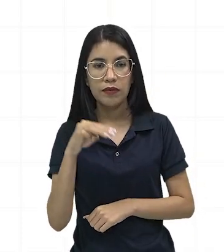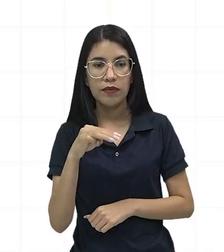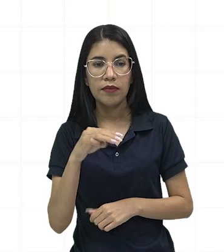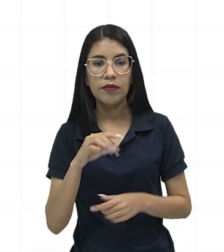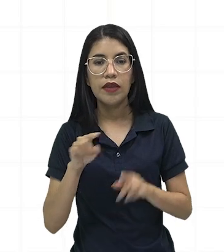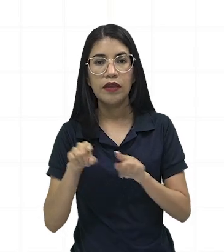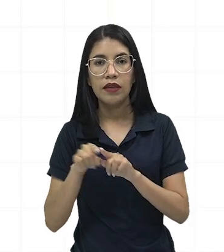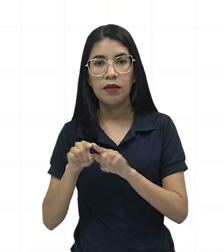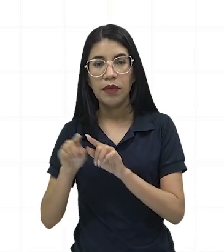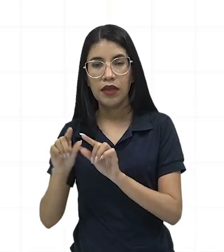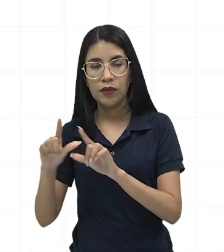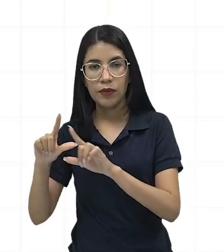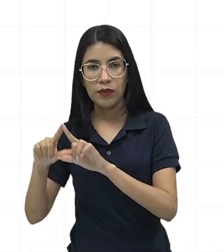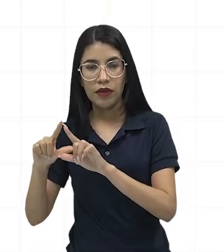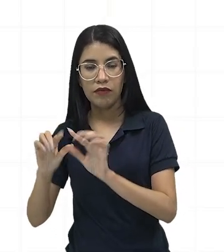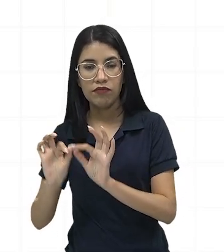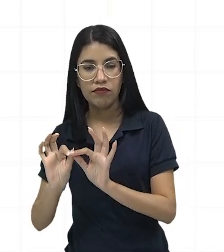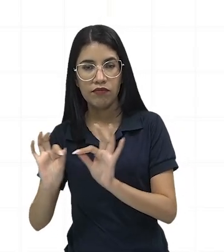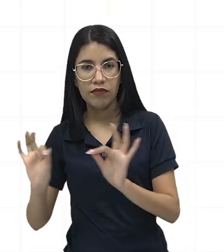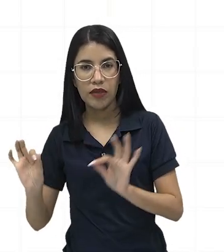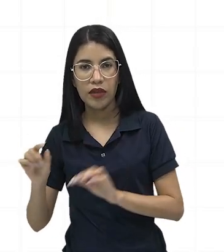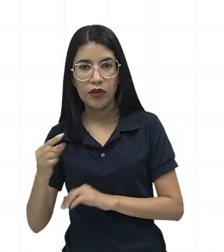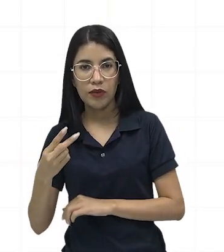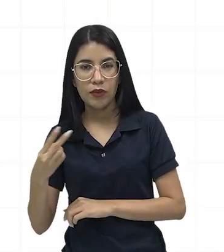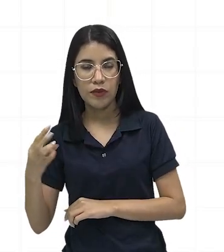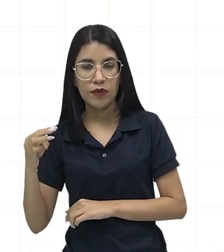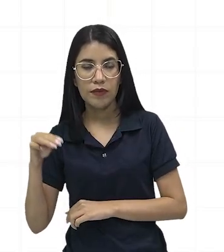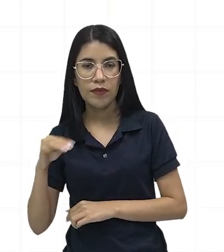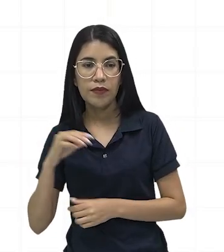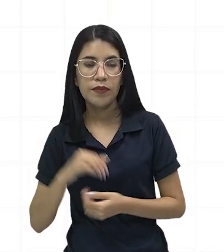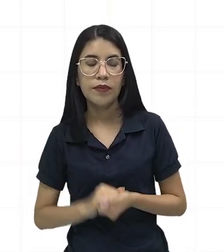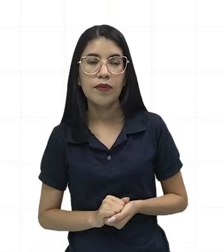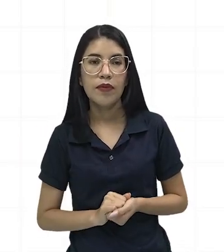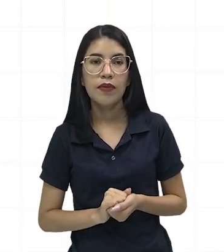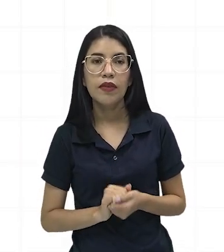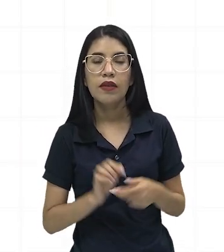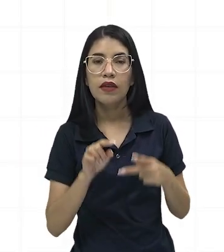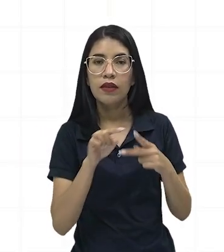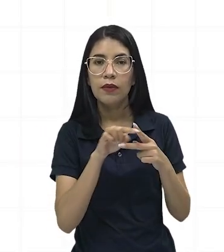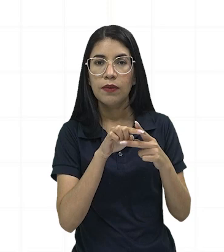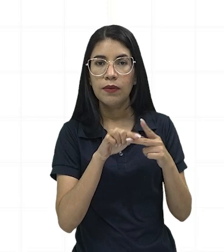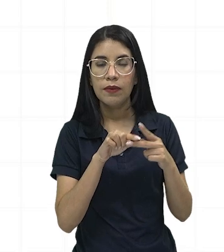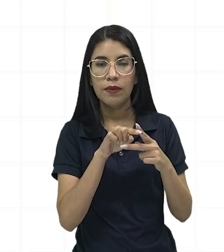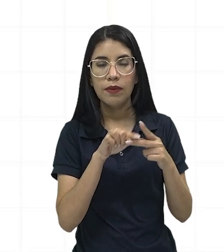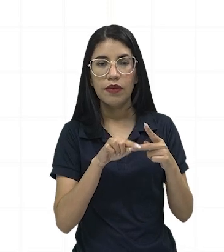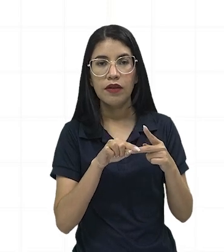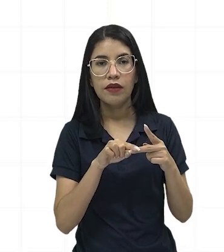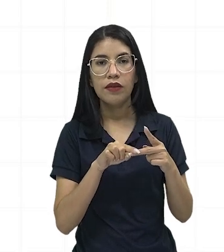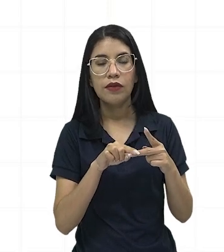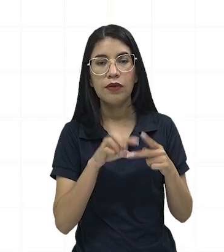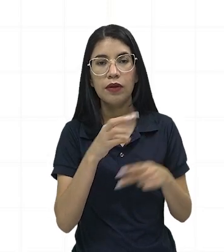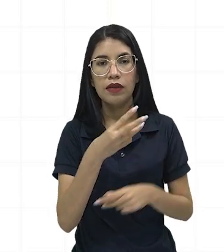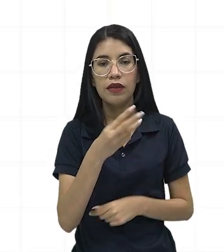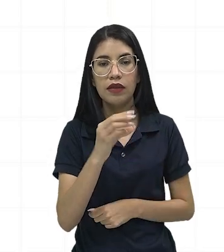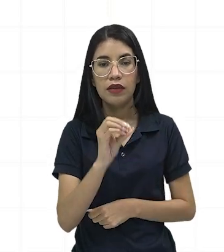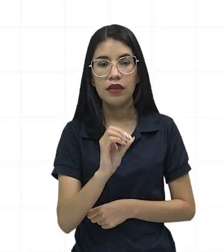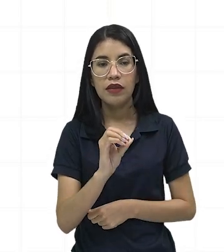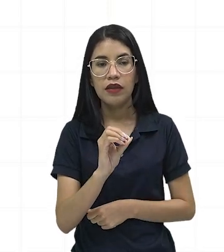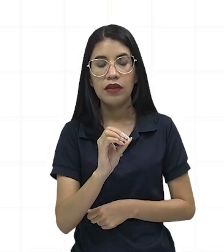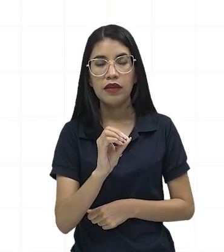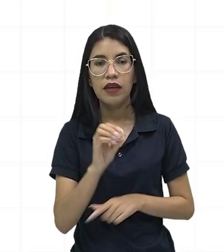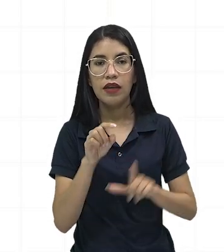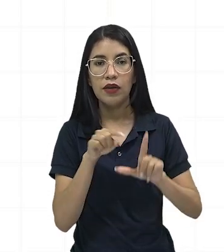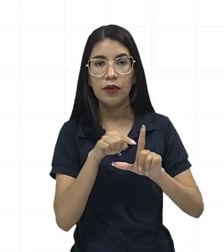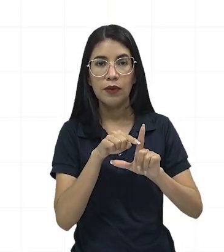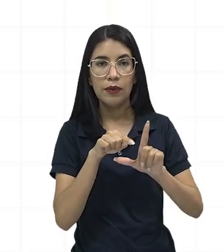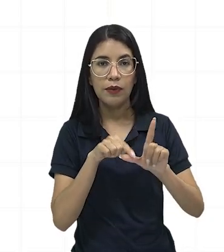aqui também, 12 metros. Esse ângulo aqui adjacente é de 30. O ângulo